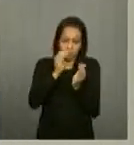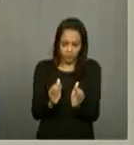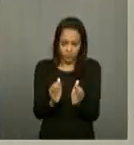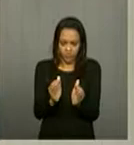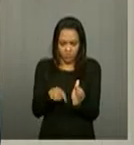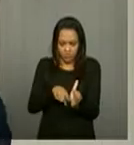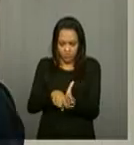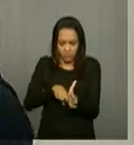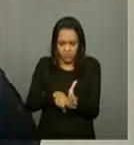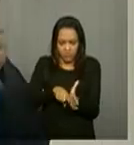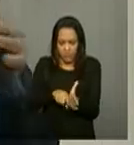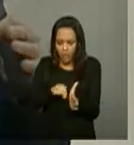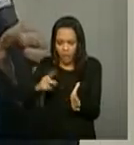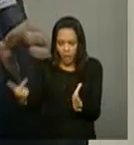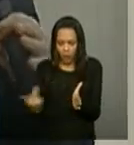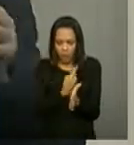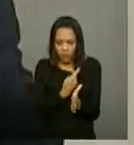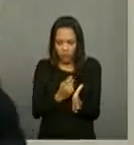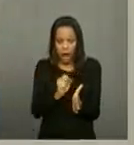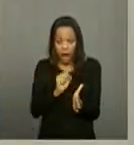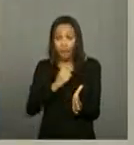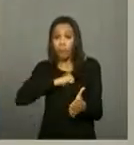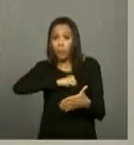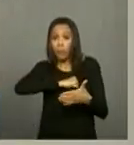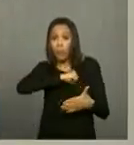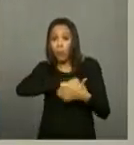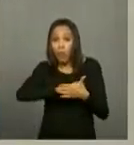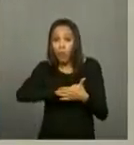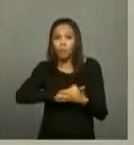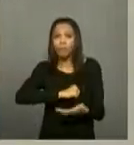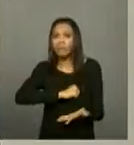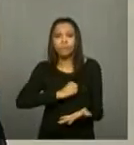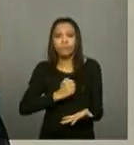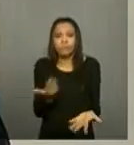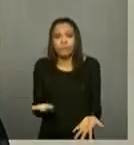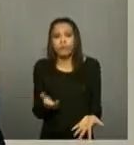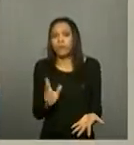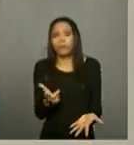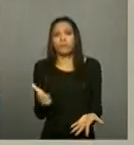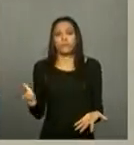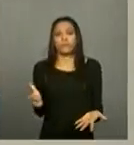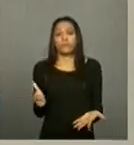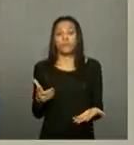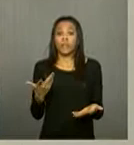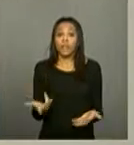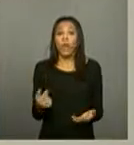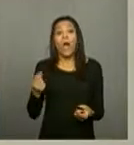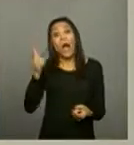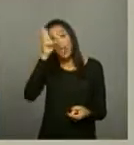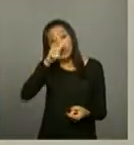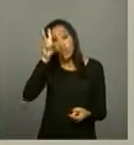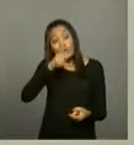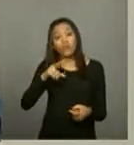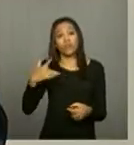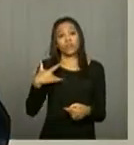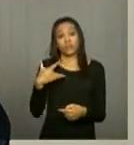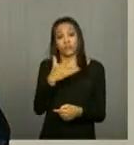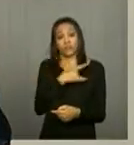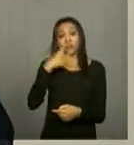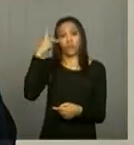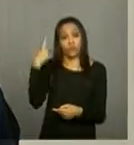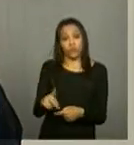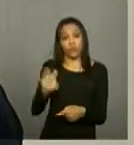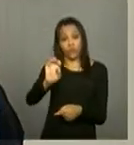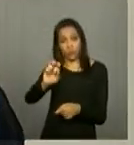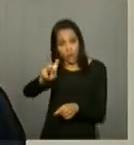infarto então que fique bem claro o que eu disse é que a história clínica ea narrativa do do momento